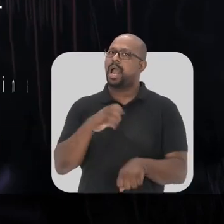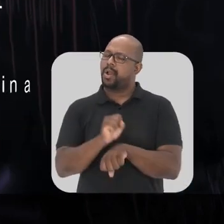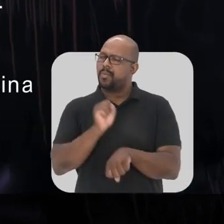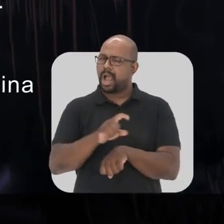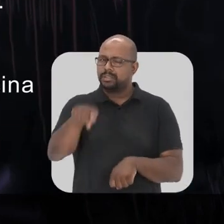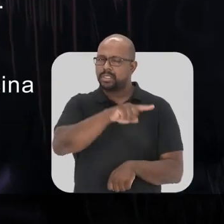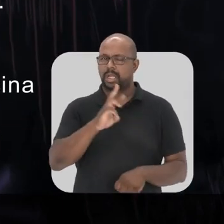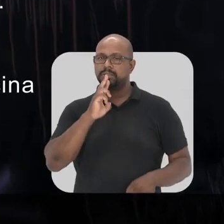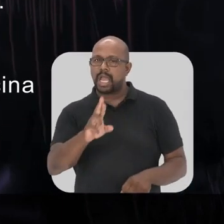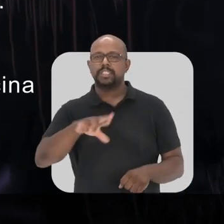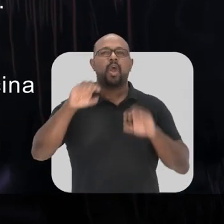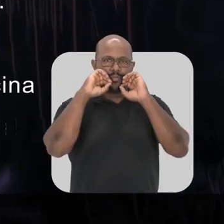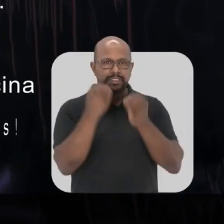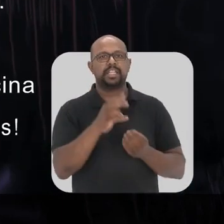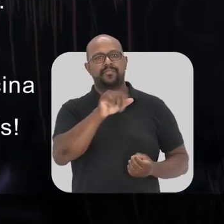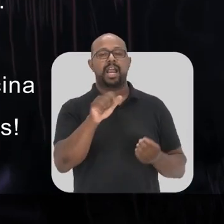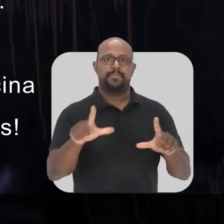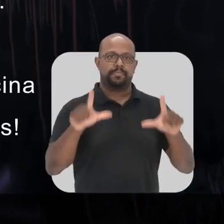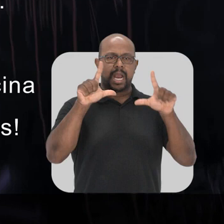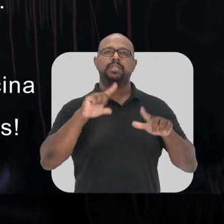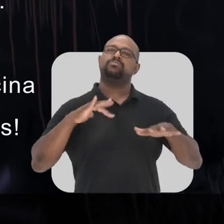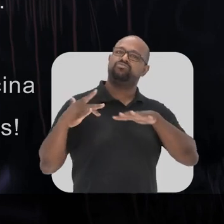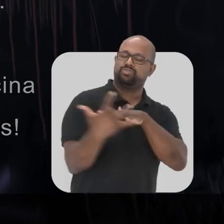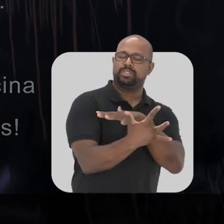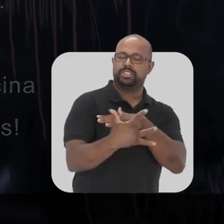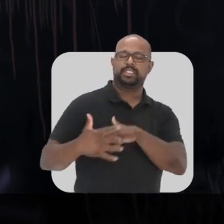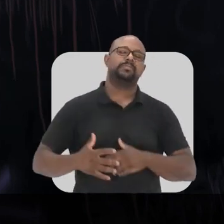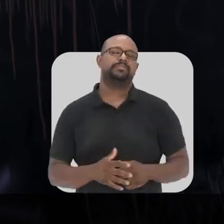Aguardem os resultados dessa oficina que vão circular nas redes sociais.